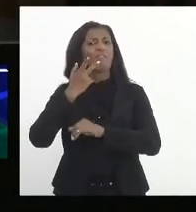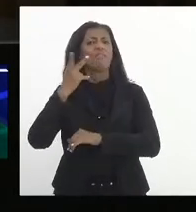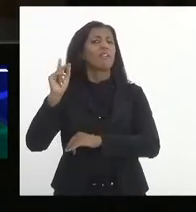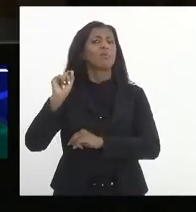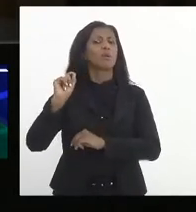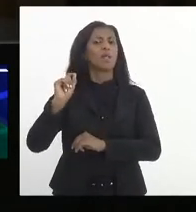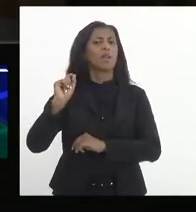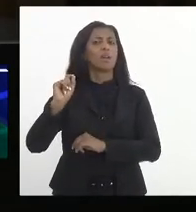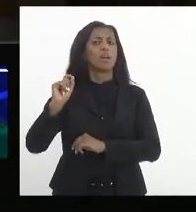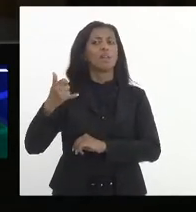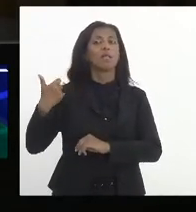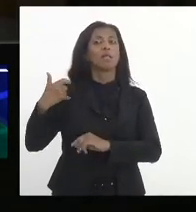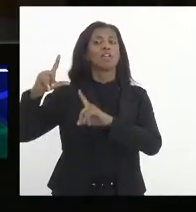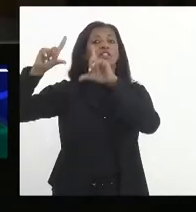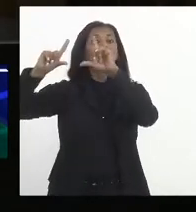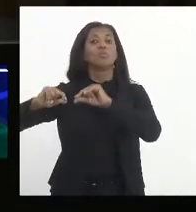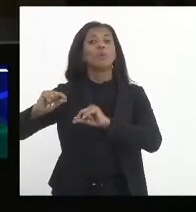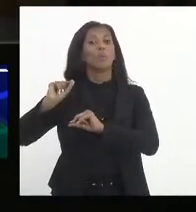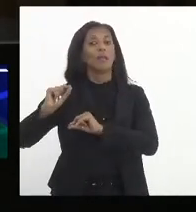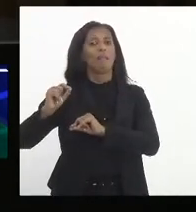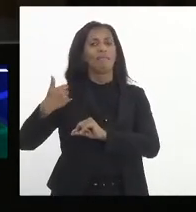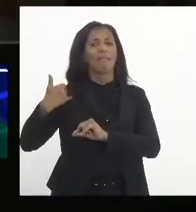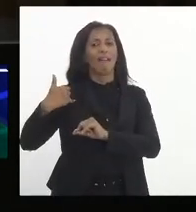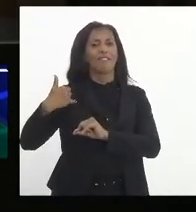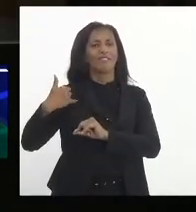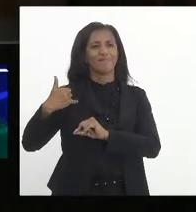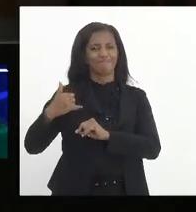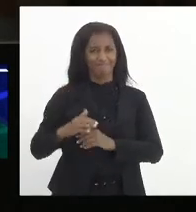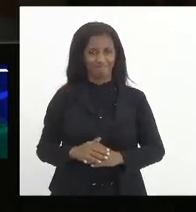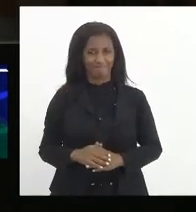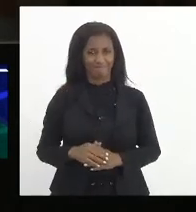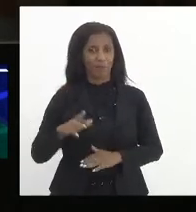diminuamos a menor idade